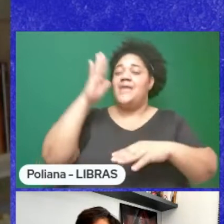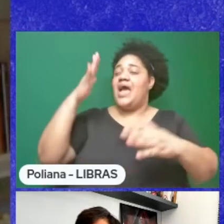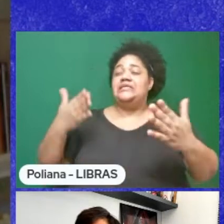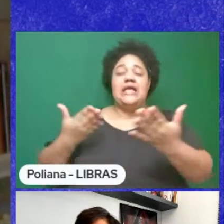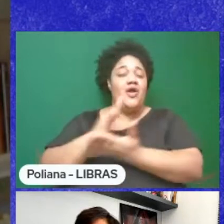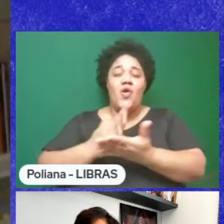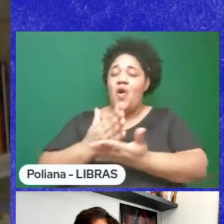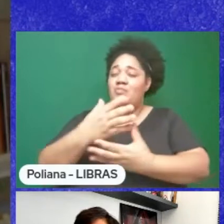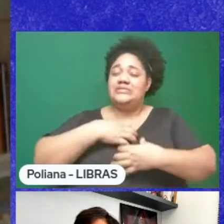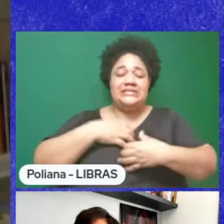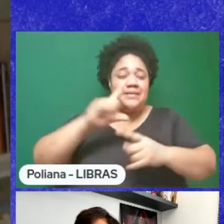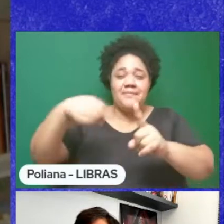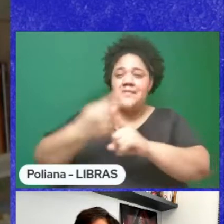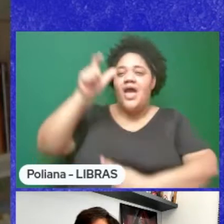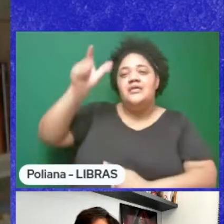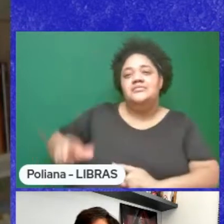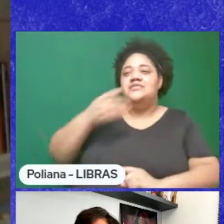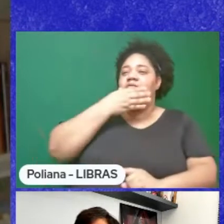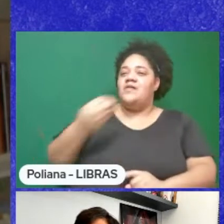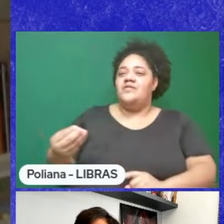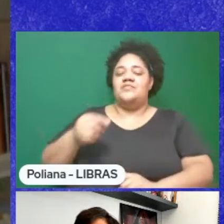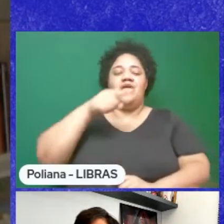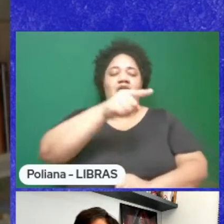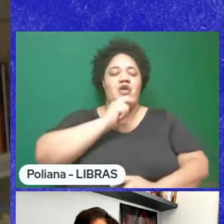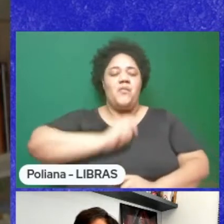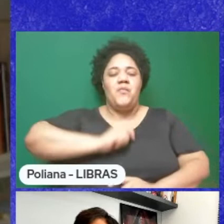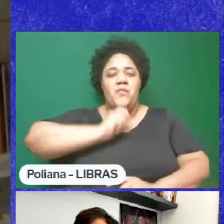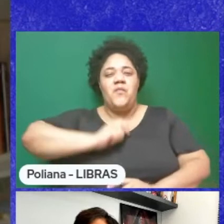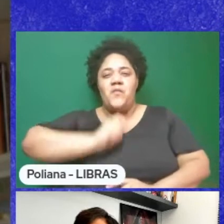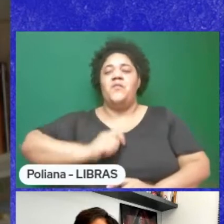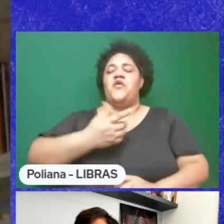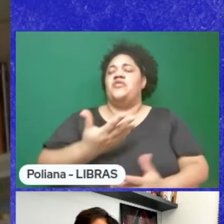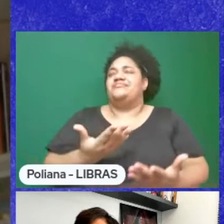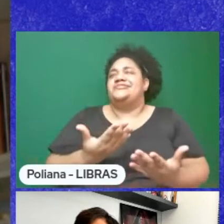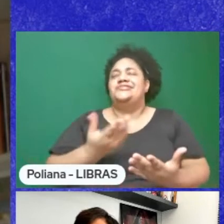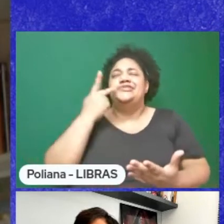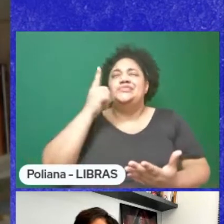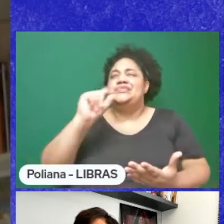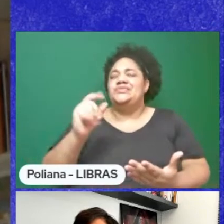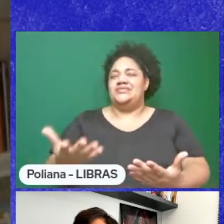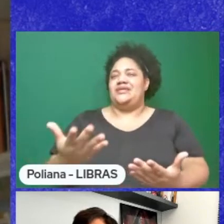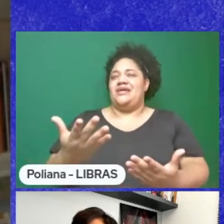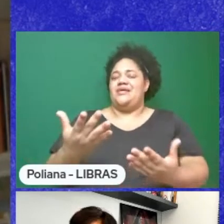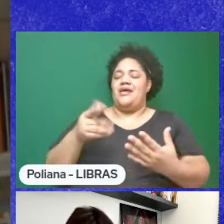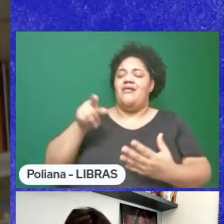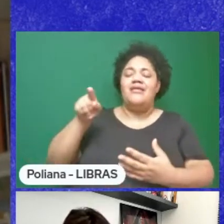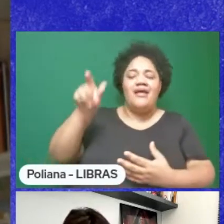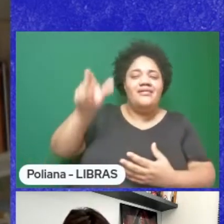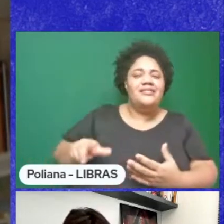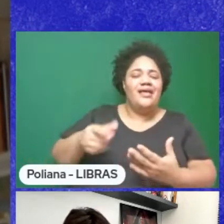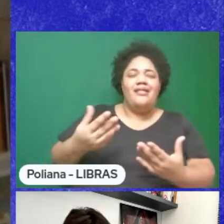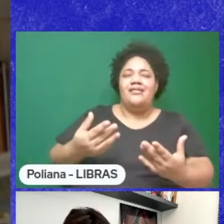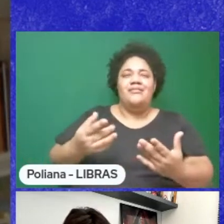tá incomodado, aquele personagem tá incomodado com aquele bode, com aquele. O que aquilo afeta nele. Então, eu queria saber dessa sua